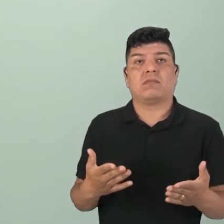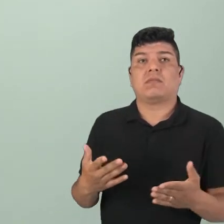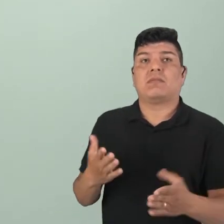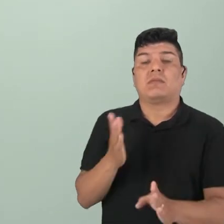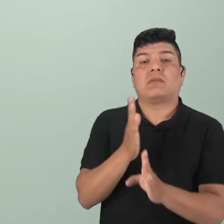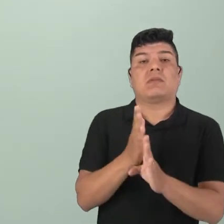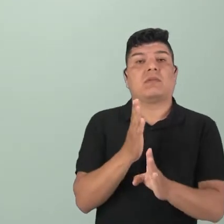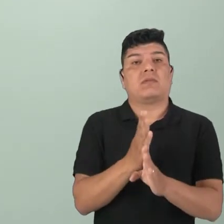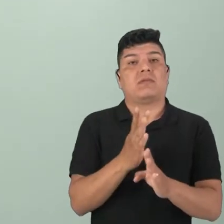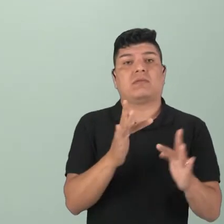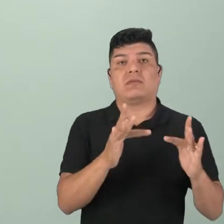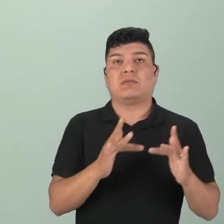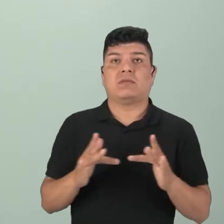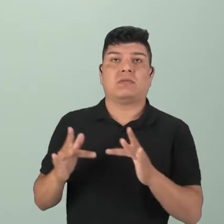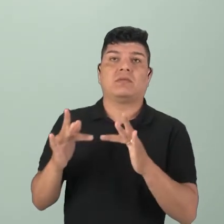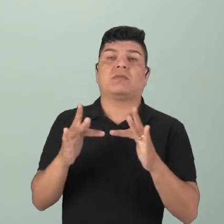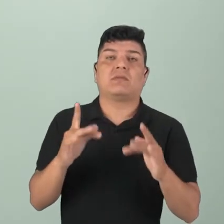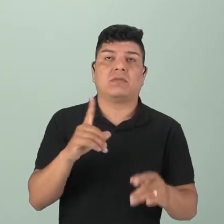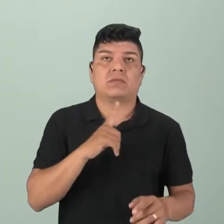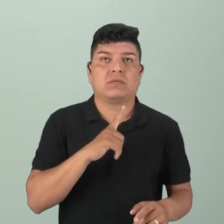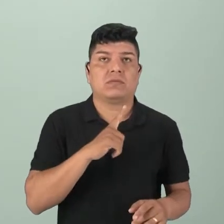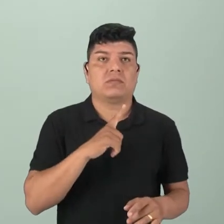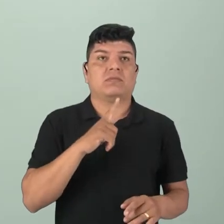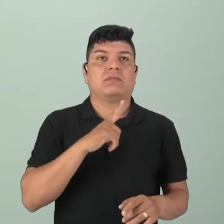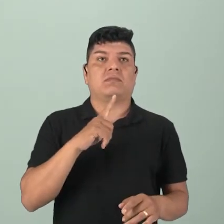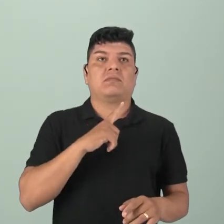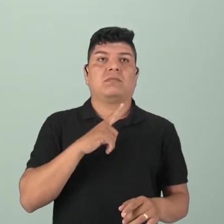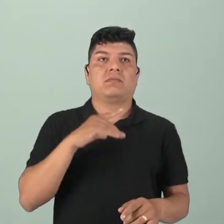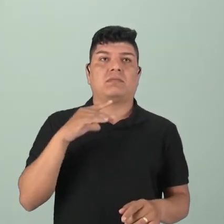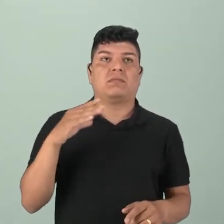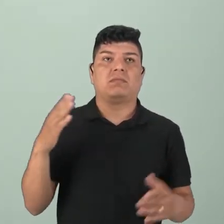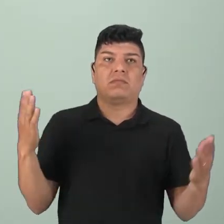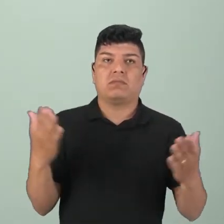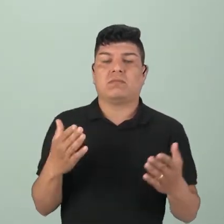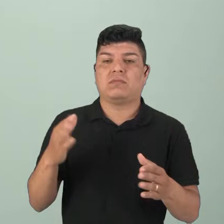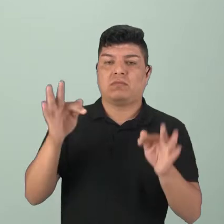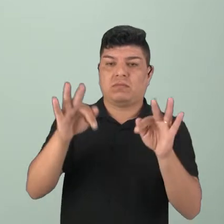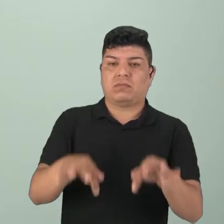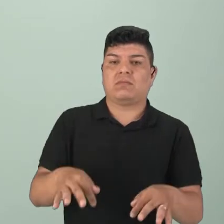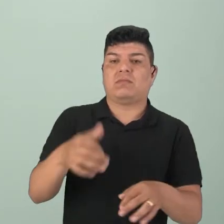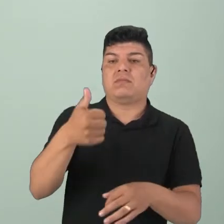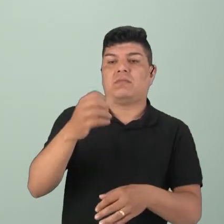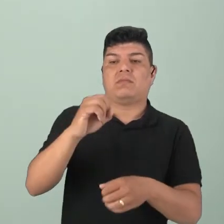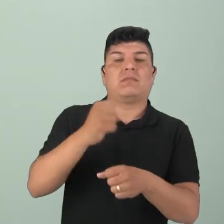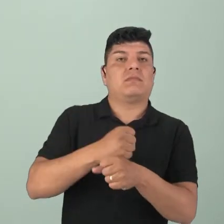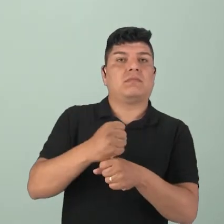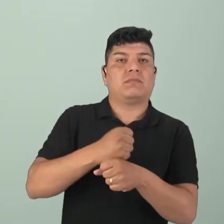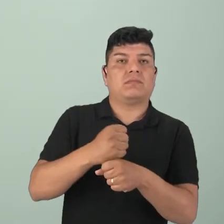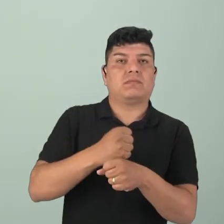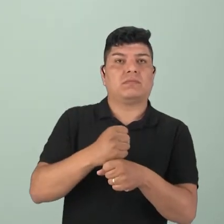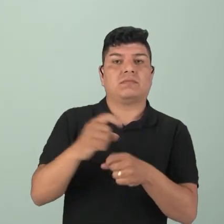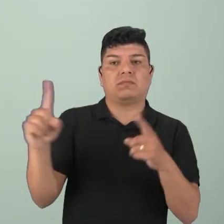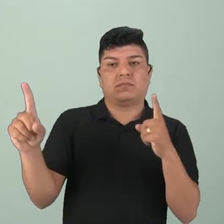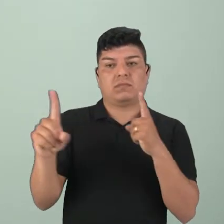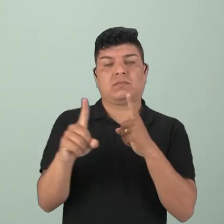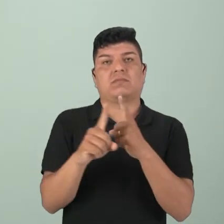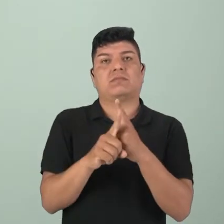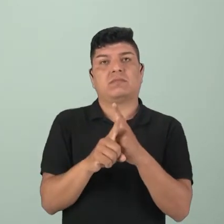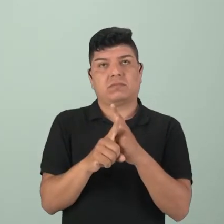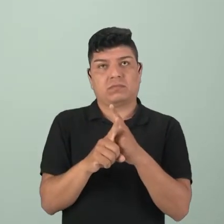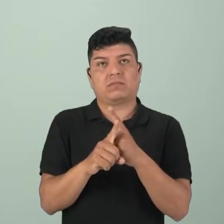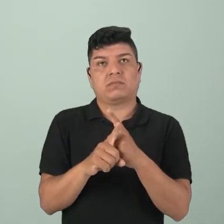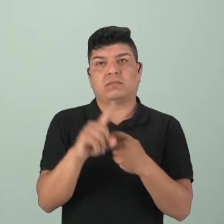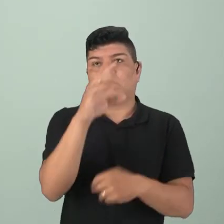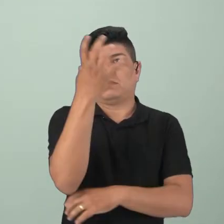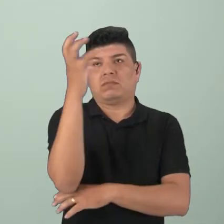por conta, né, desse contato mesmo recente que tiveram recentemente nos últimos 10 anos, né, onde eles foram encontrados